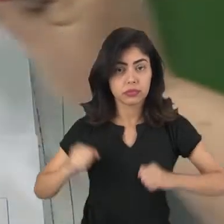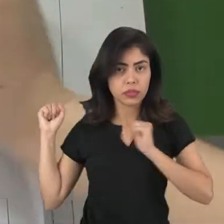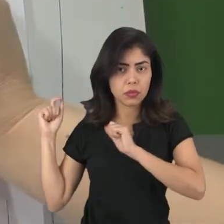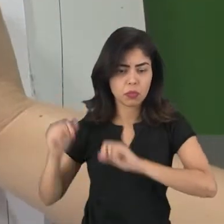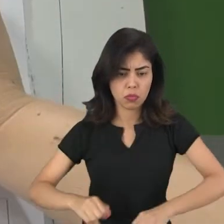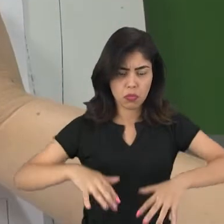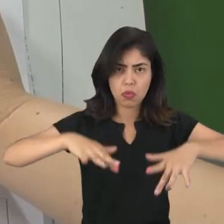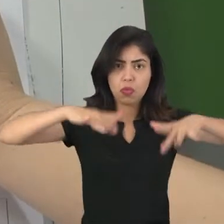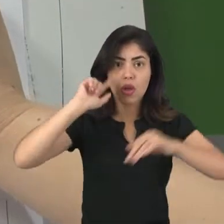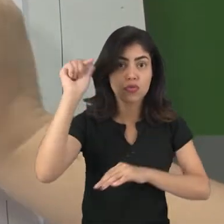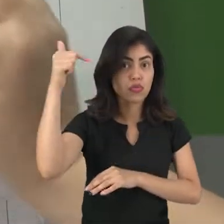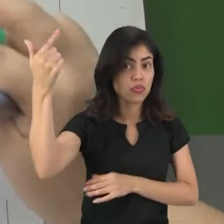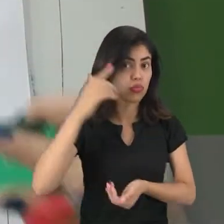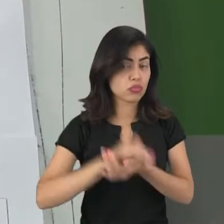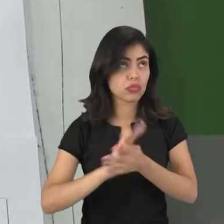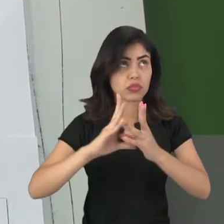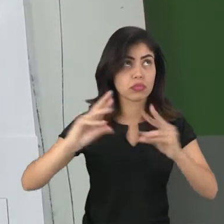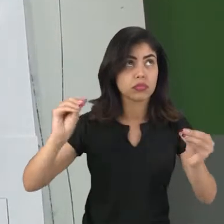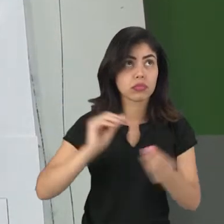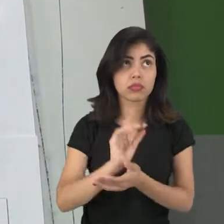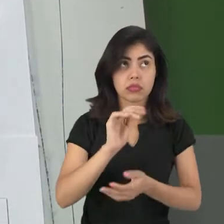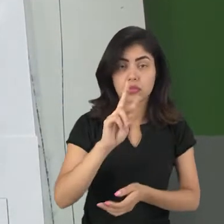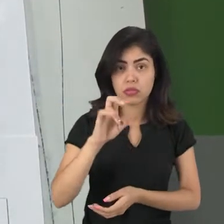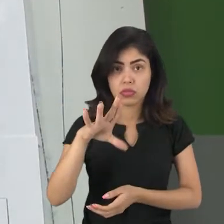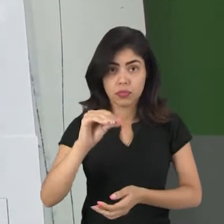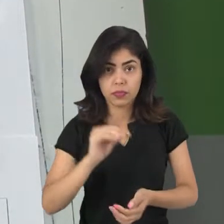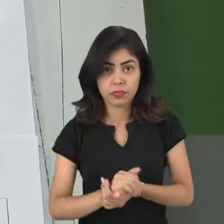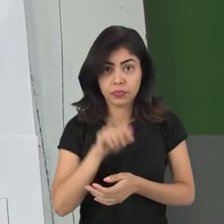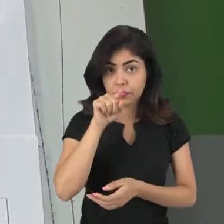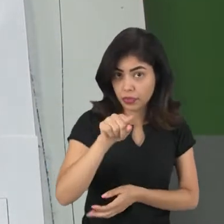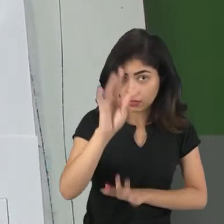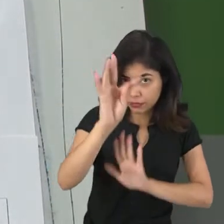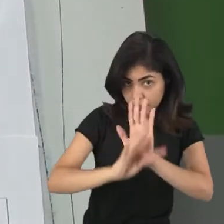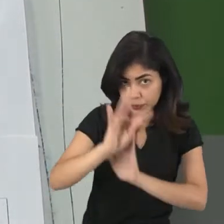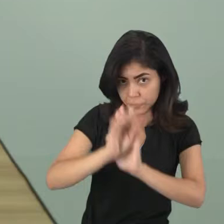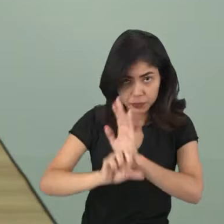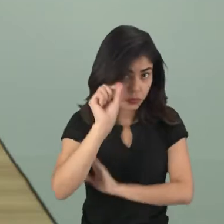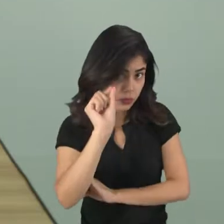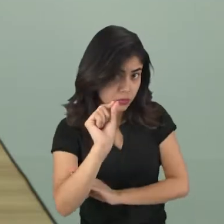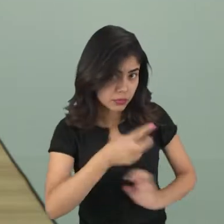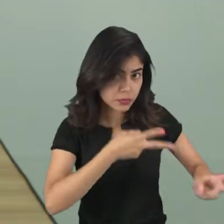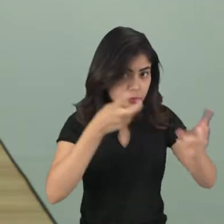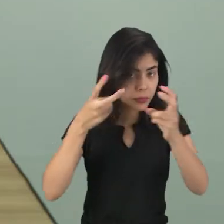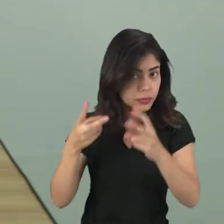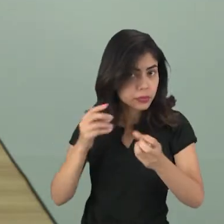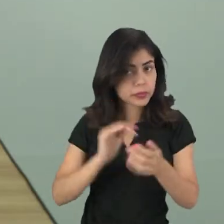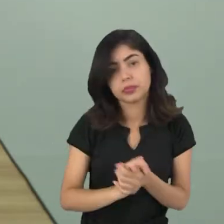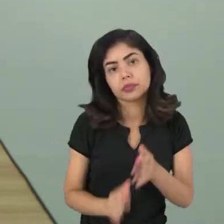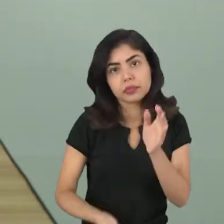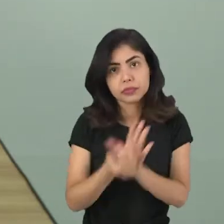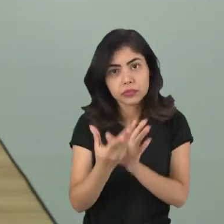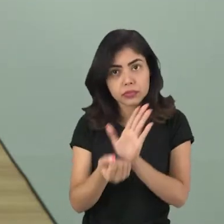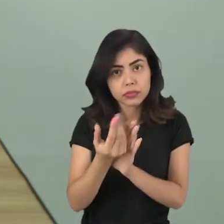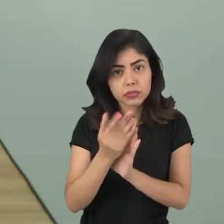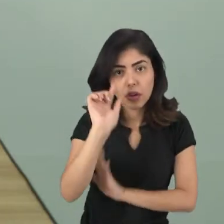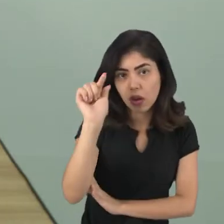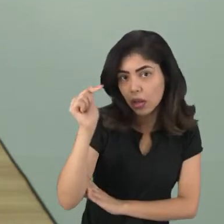junto com outros detritos. Nesse texto, o que nós percebemos que gera